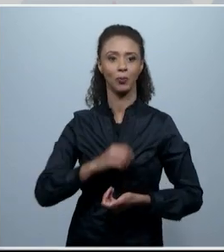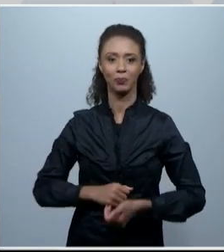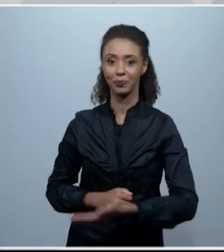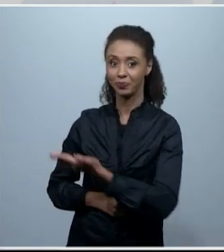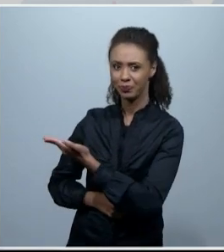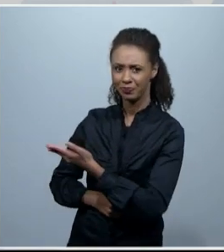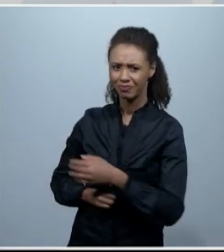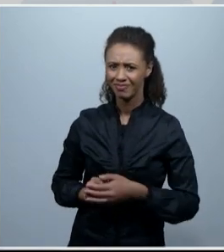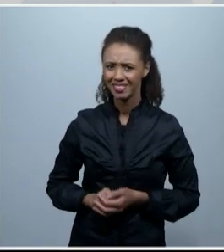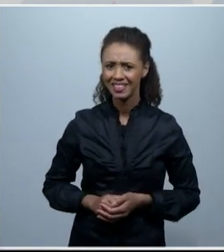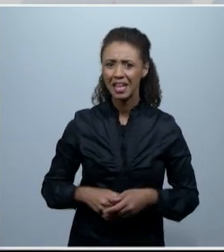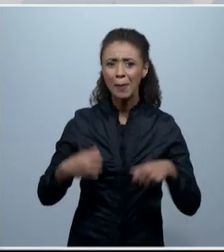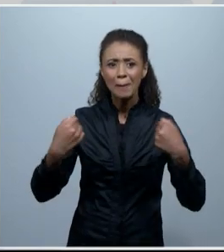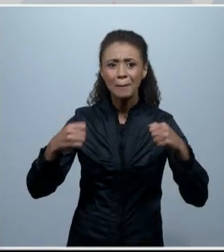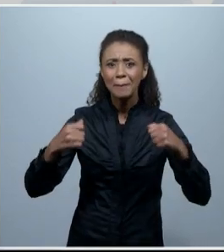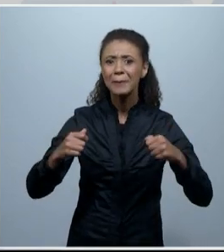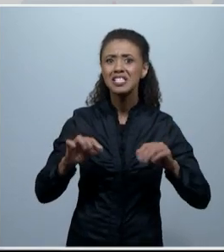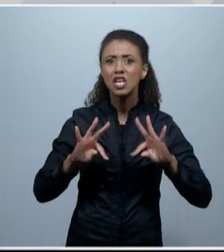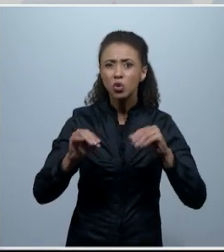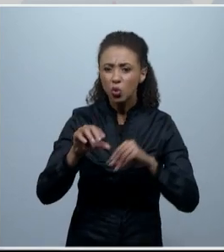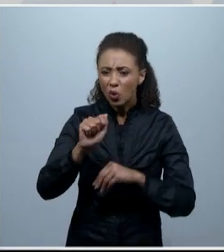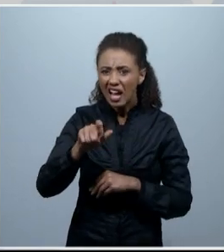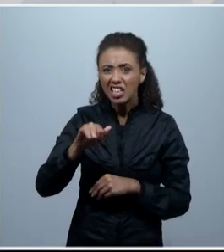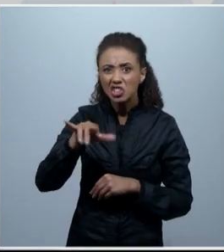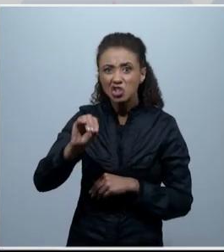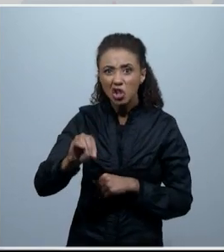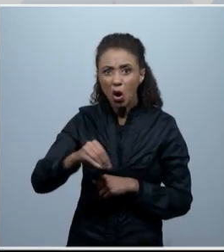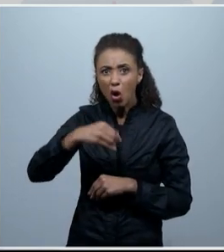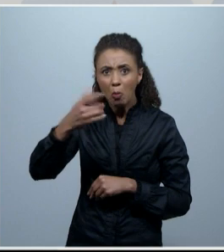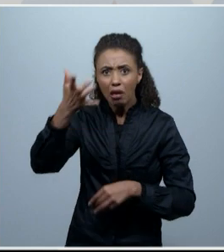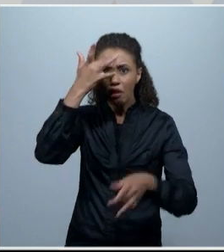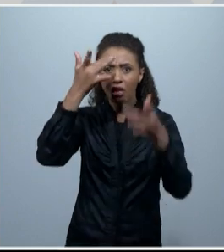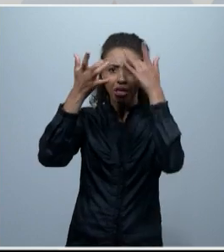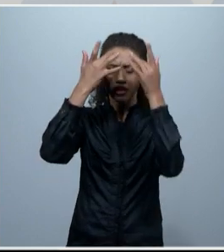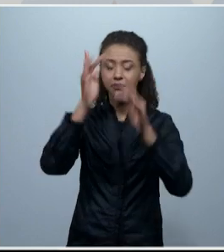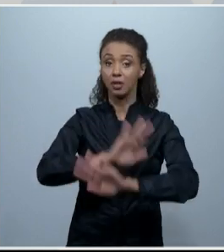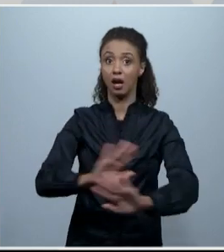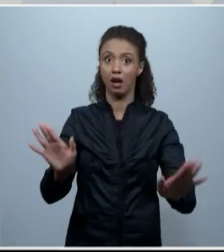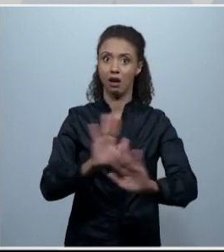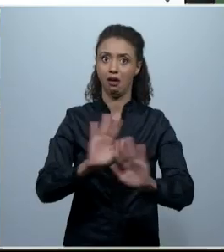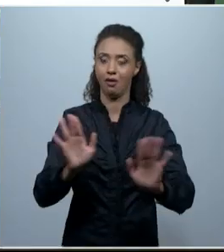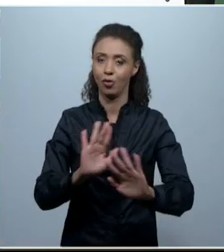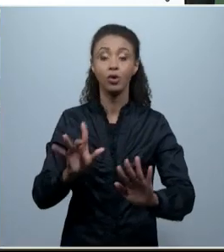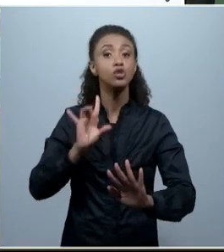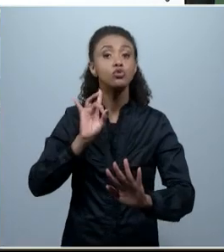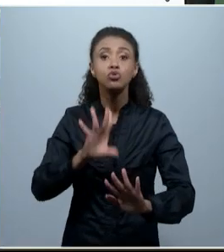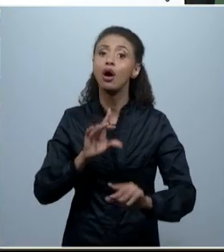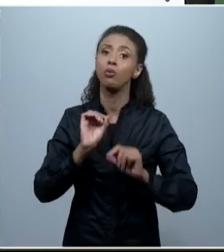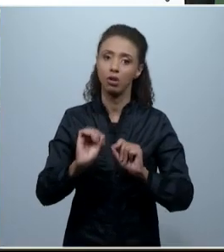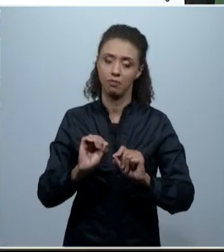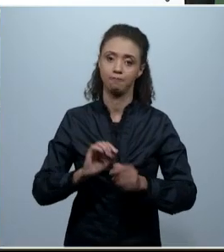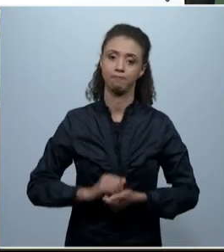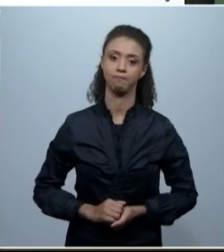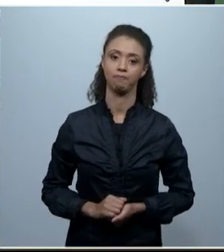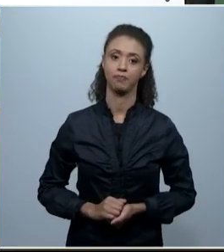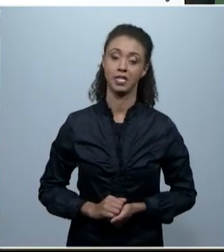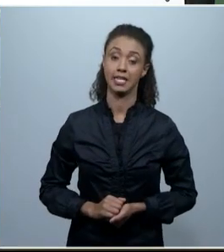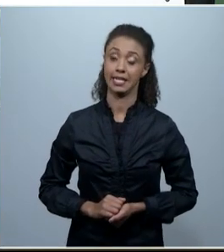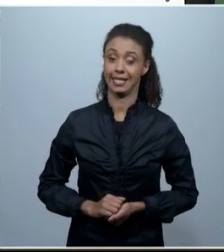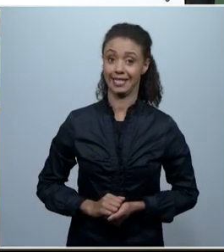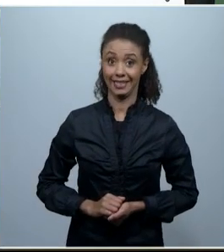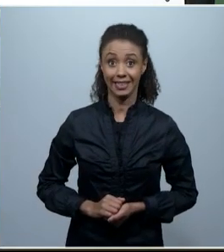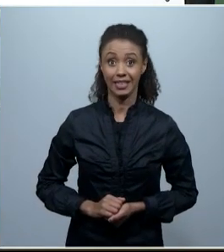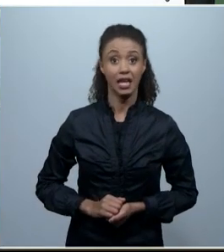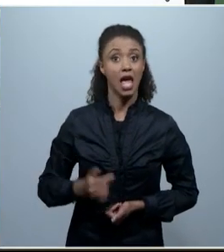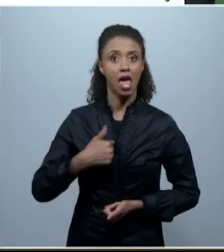todas as questões podem mostrar de jeito nenhum de jeito nenhum na prova serão dados às chamas para consulta e demonstração co não vai ser